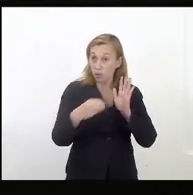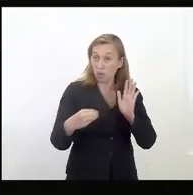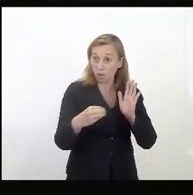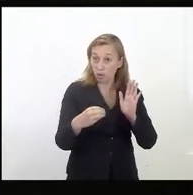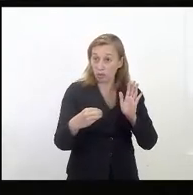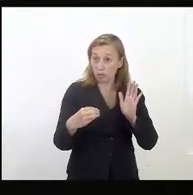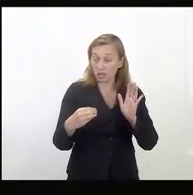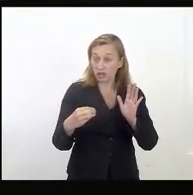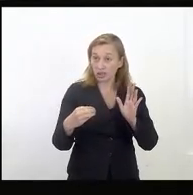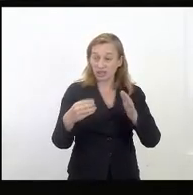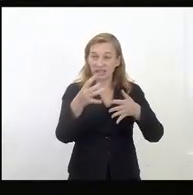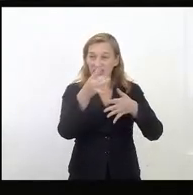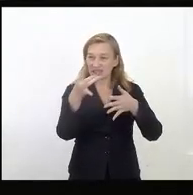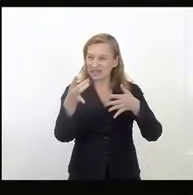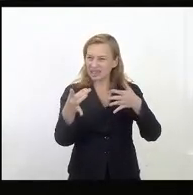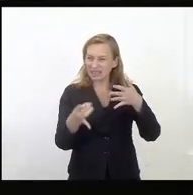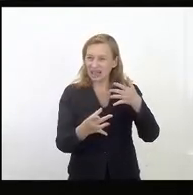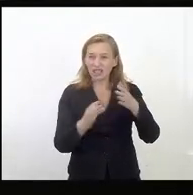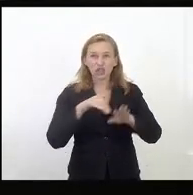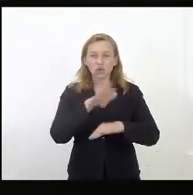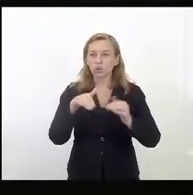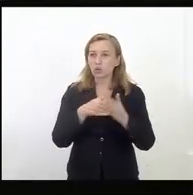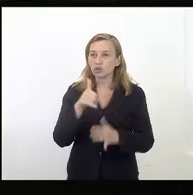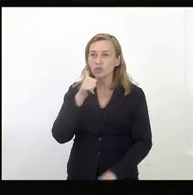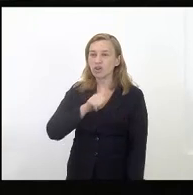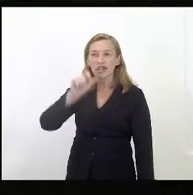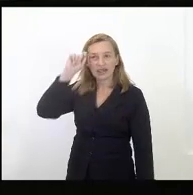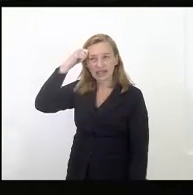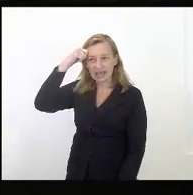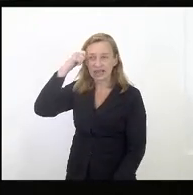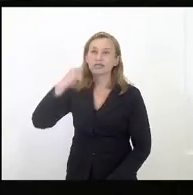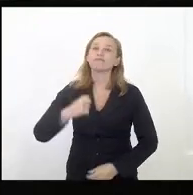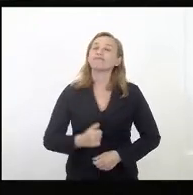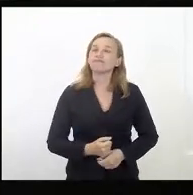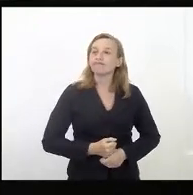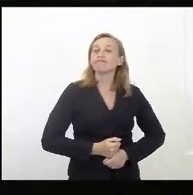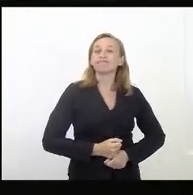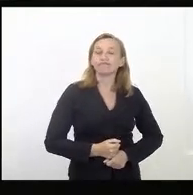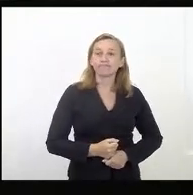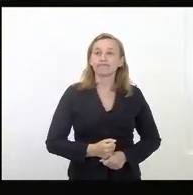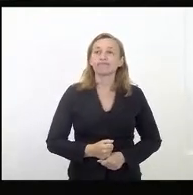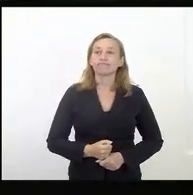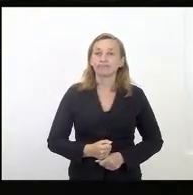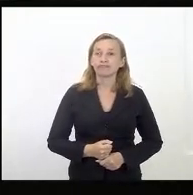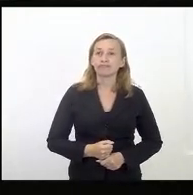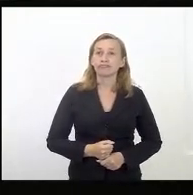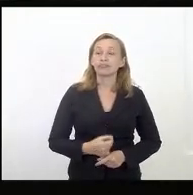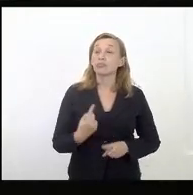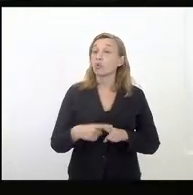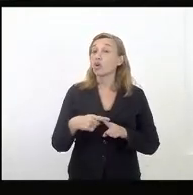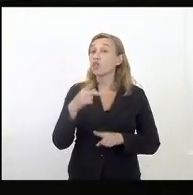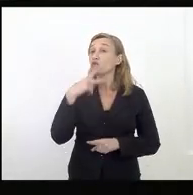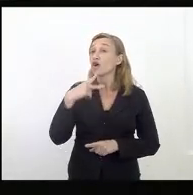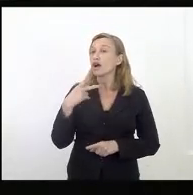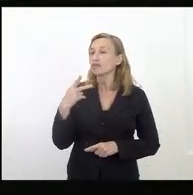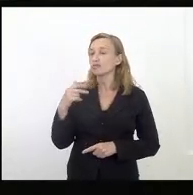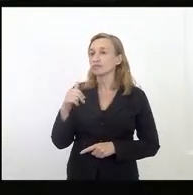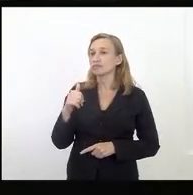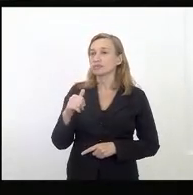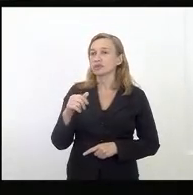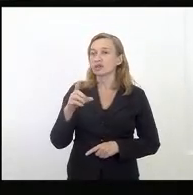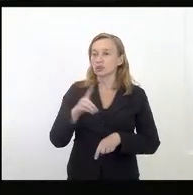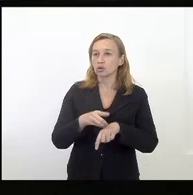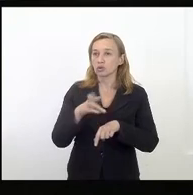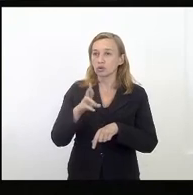trazendo todos os detalhes até do brinco e do colar de pérolas que ela traz porque eu trago ela a doutora